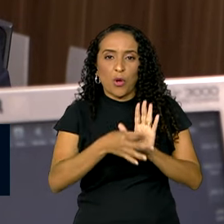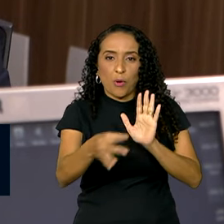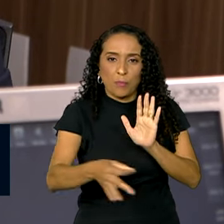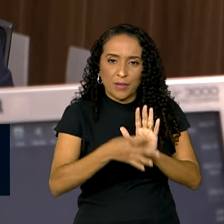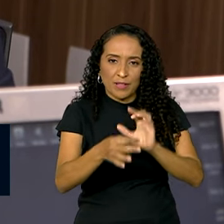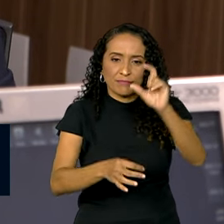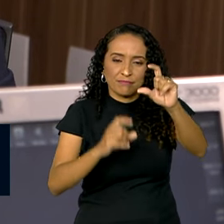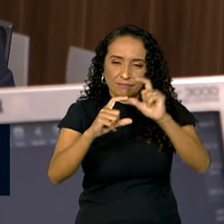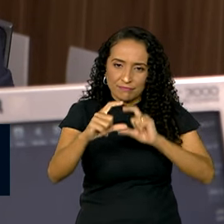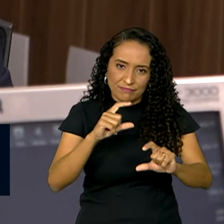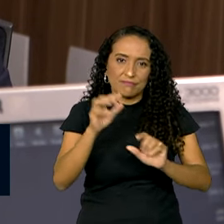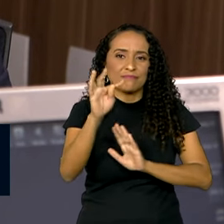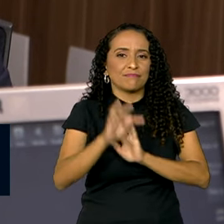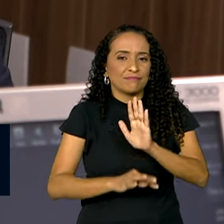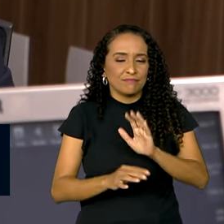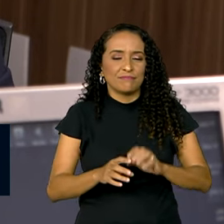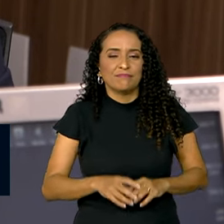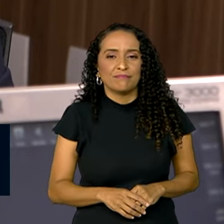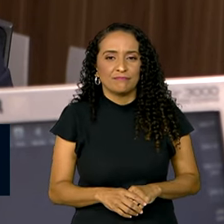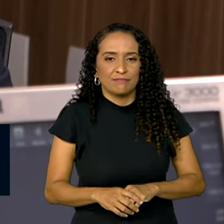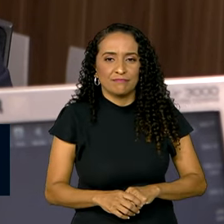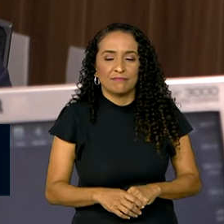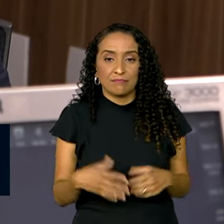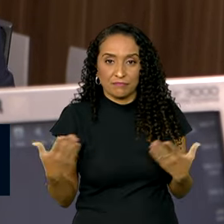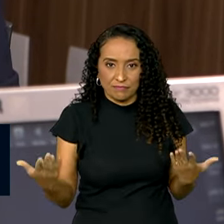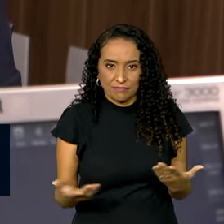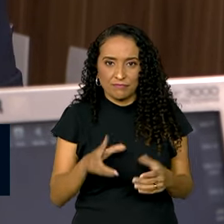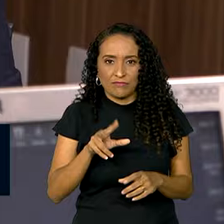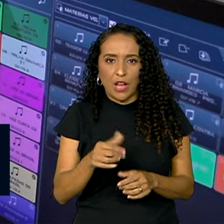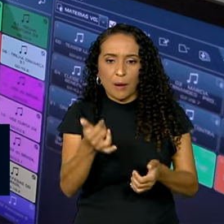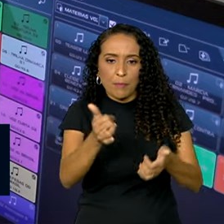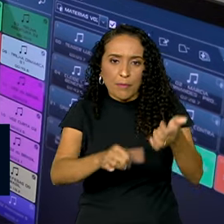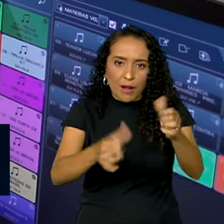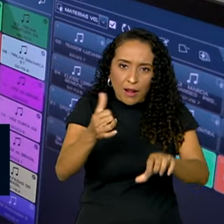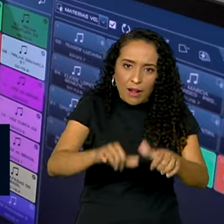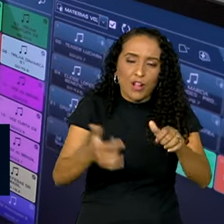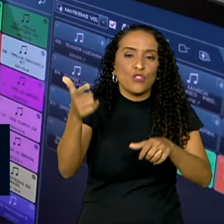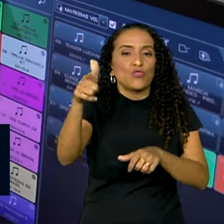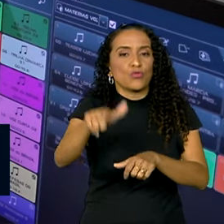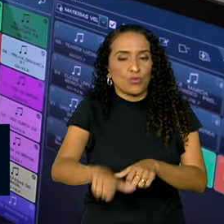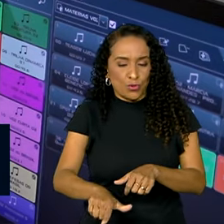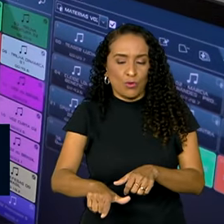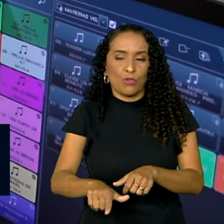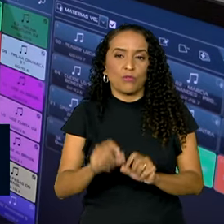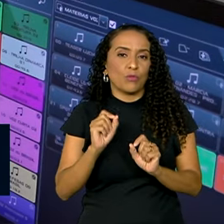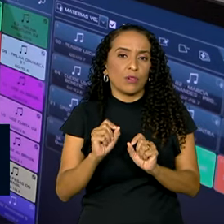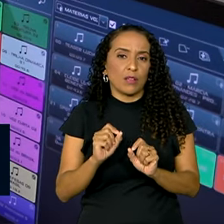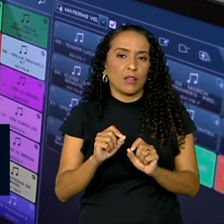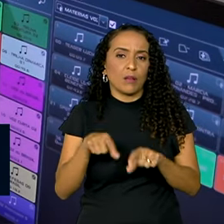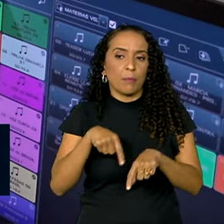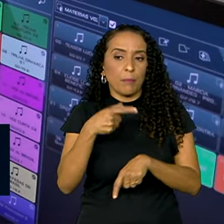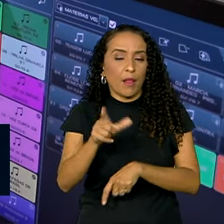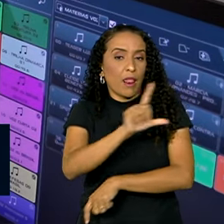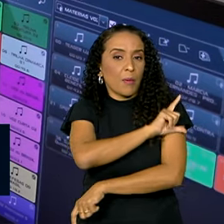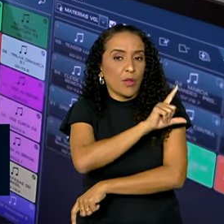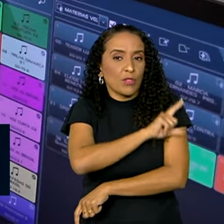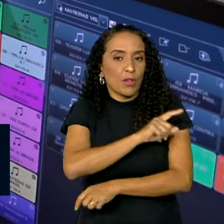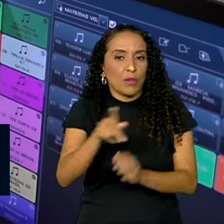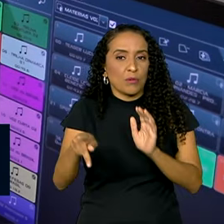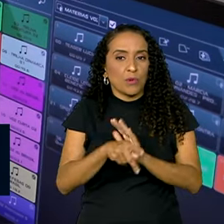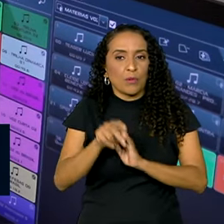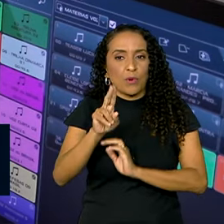parágrafos do texto que agora serão analisados novamente pela pelo laboratório da